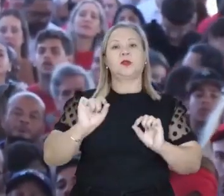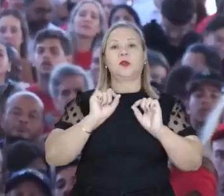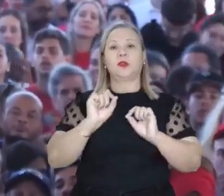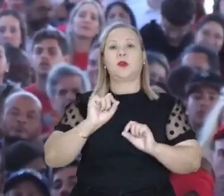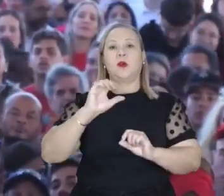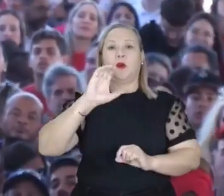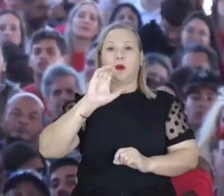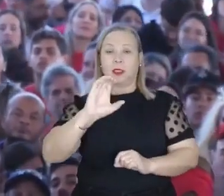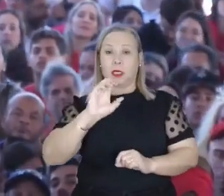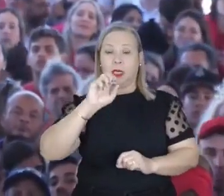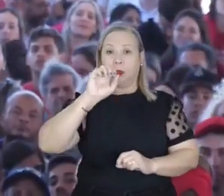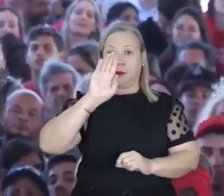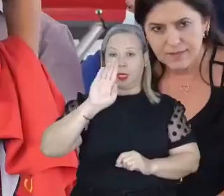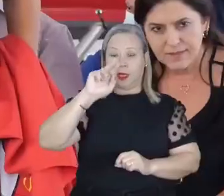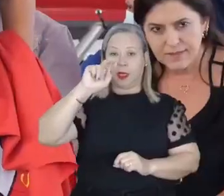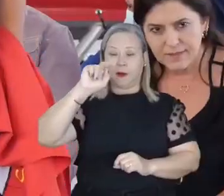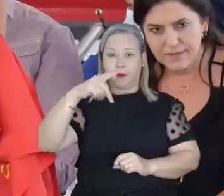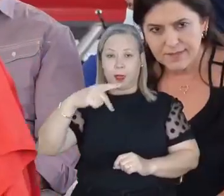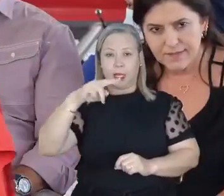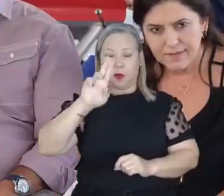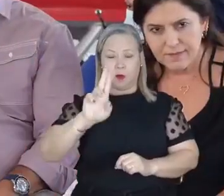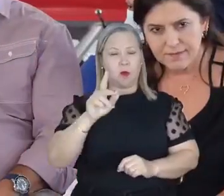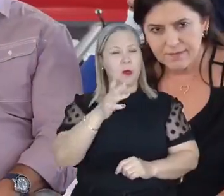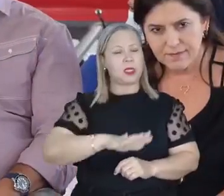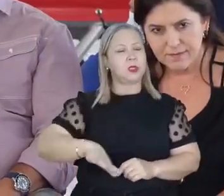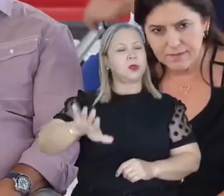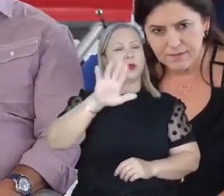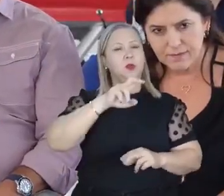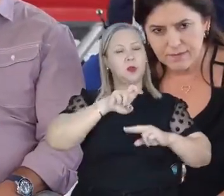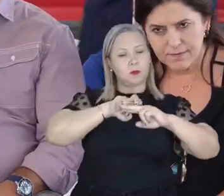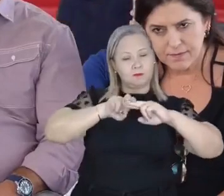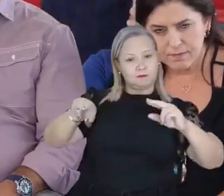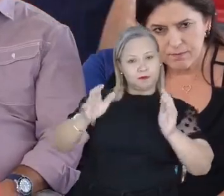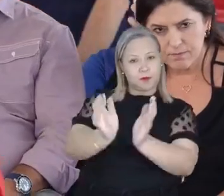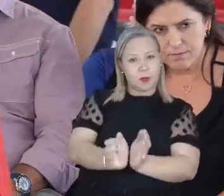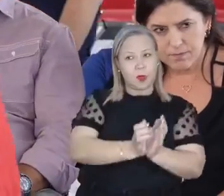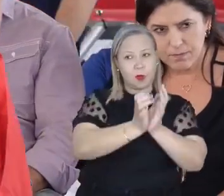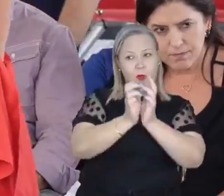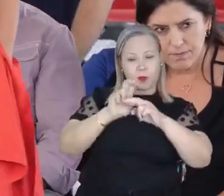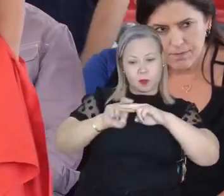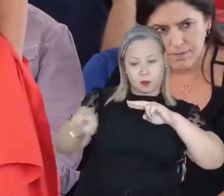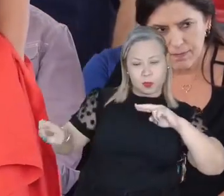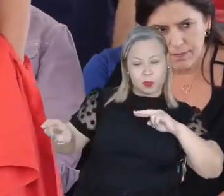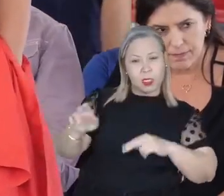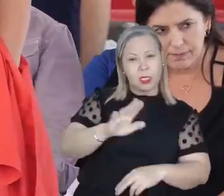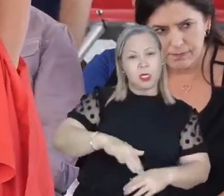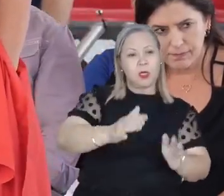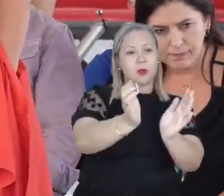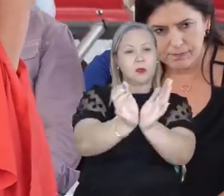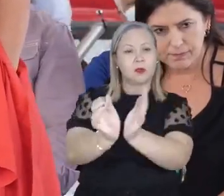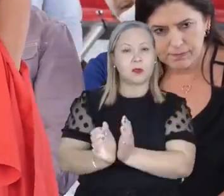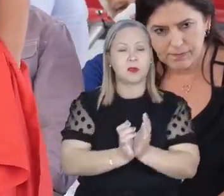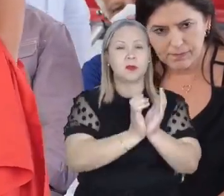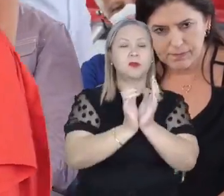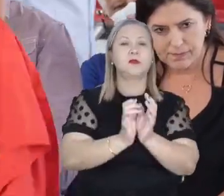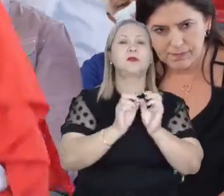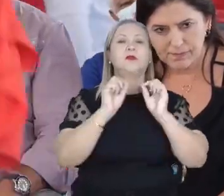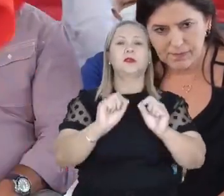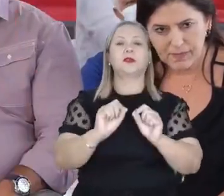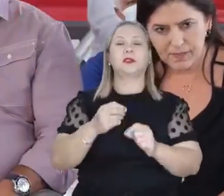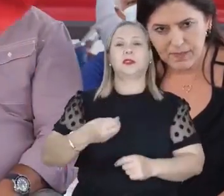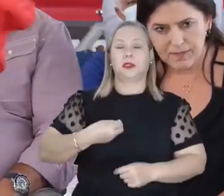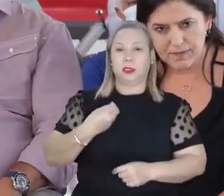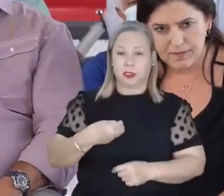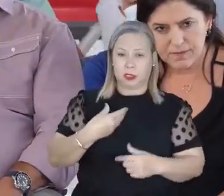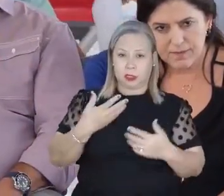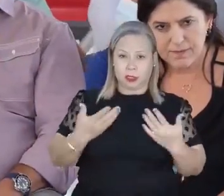a categoria metroferroviária, todas as categorias que estão em sistema de